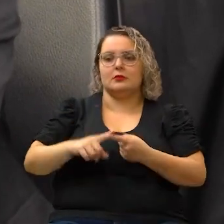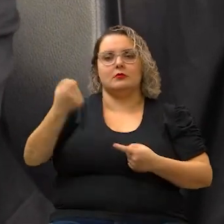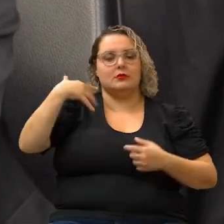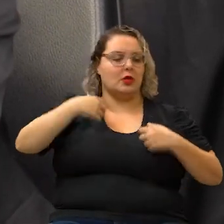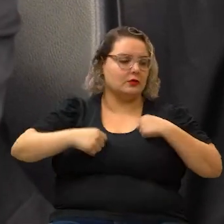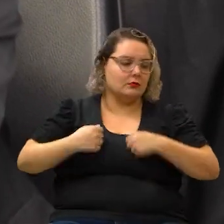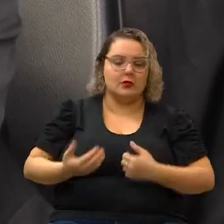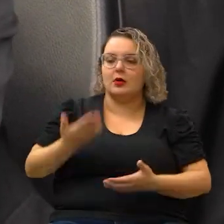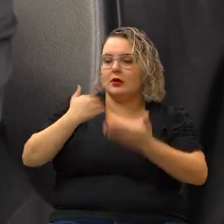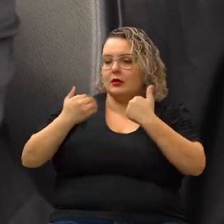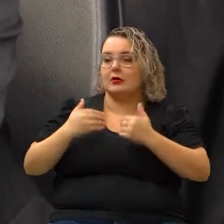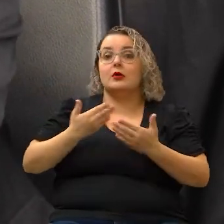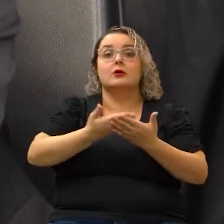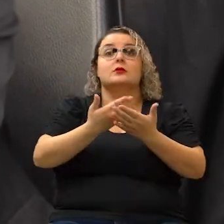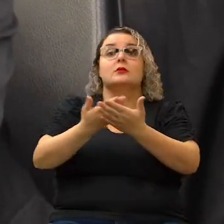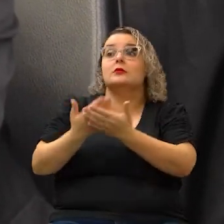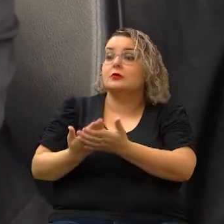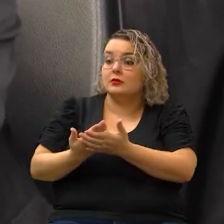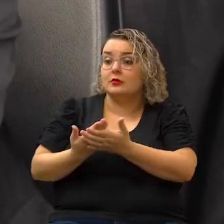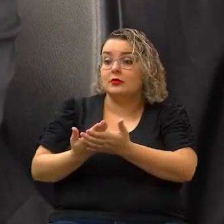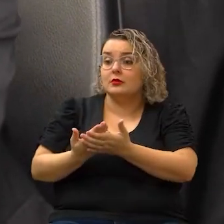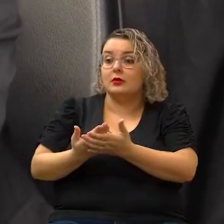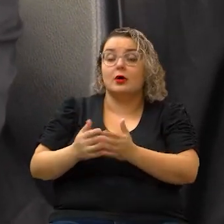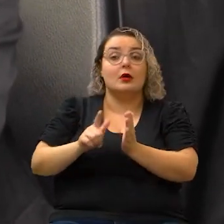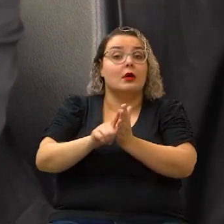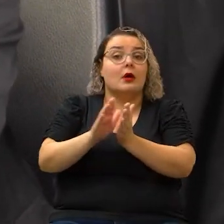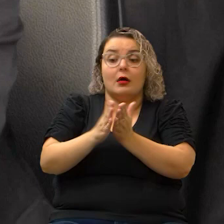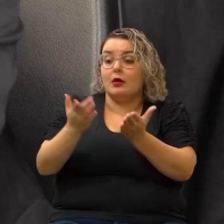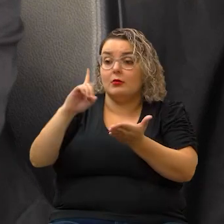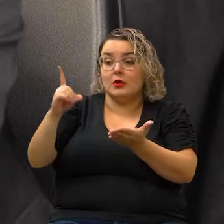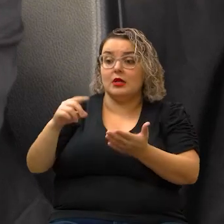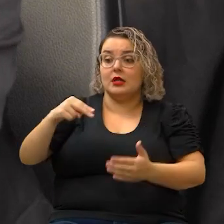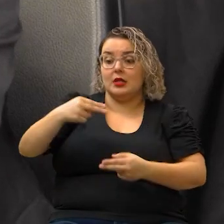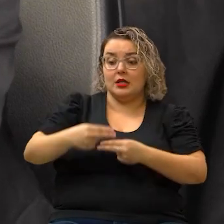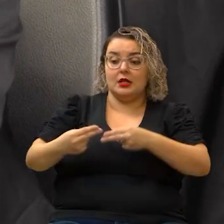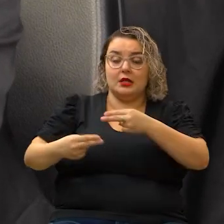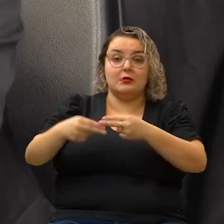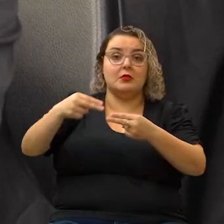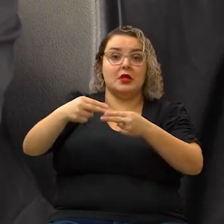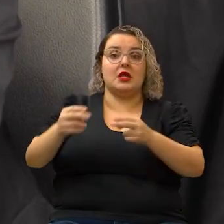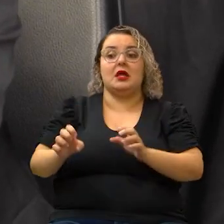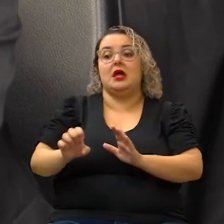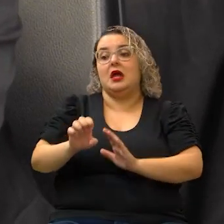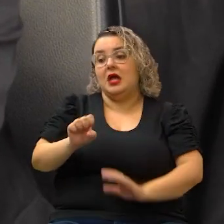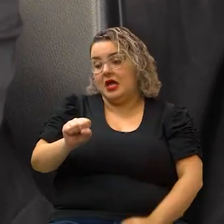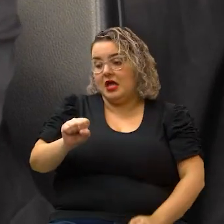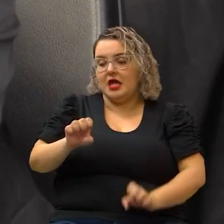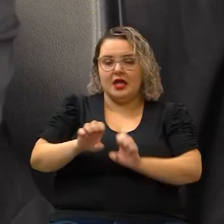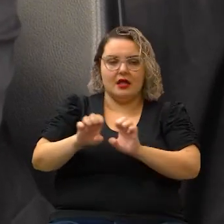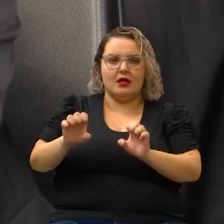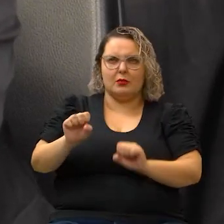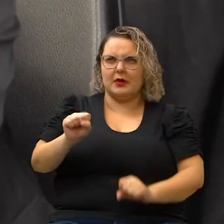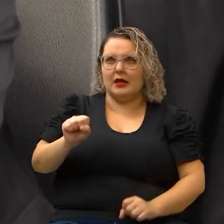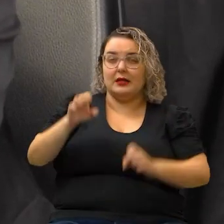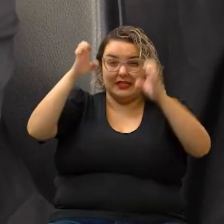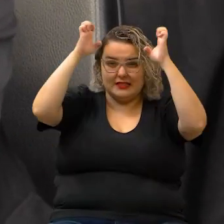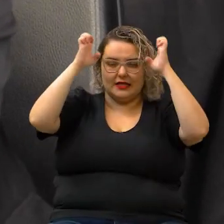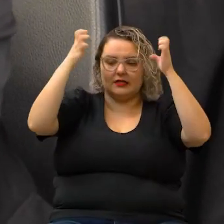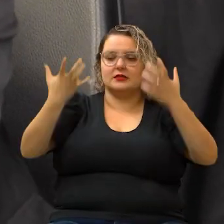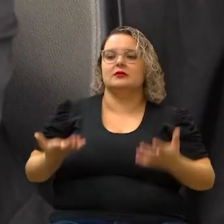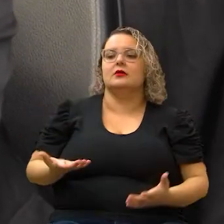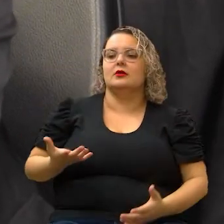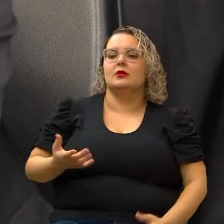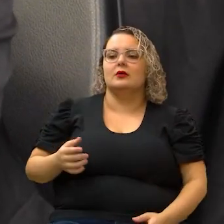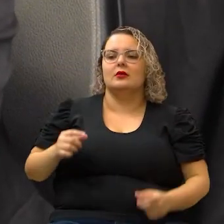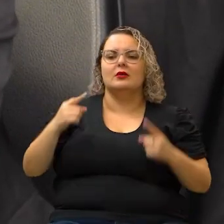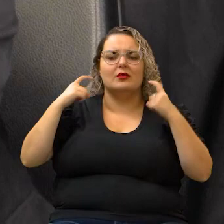Eles me davam banho, alimentavam, eu estudava. Eu estudei os livros da Bíblia, de Neemias, de Esther. Falei com os rabinos, ouvi o